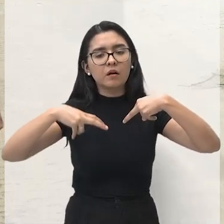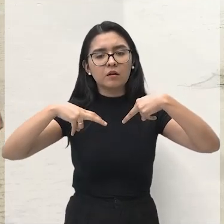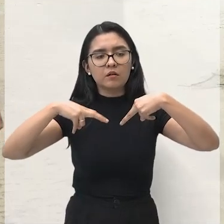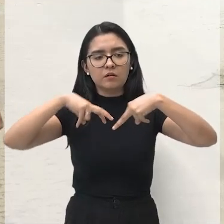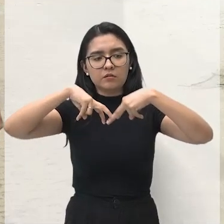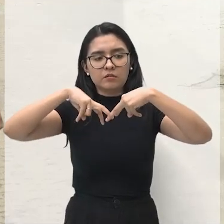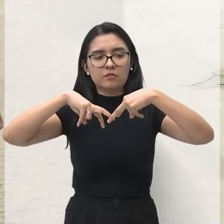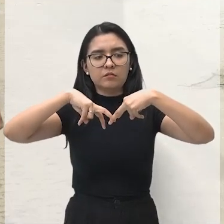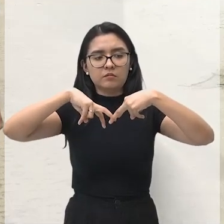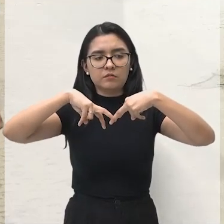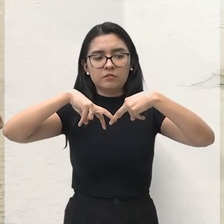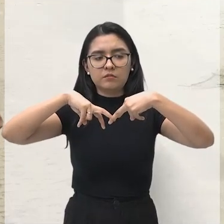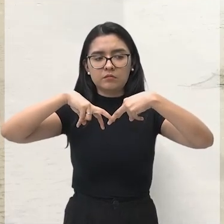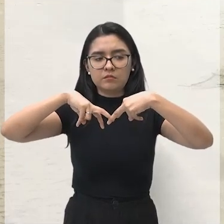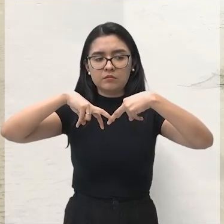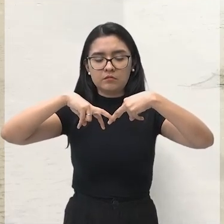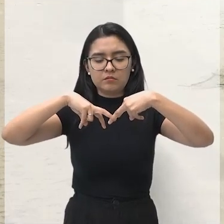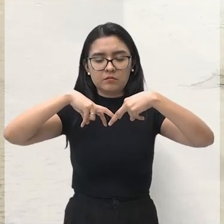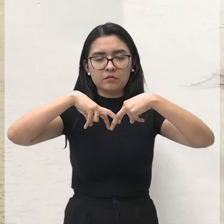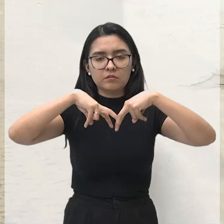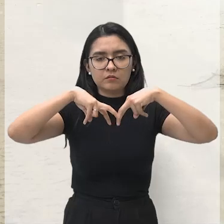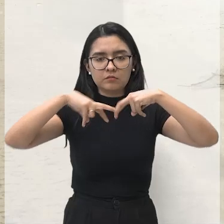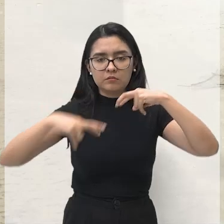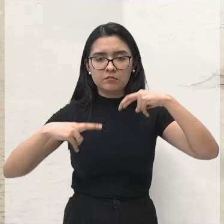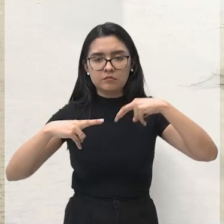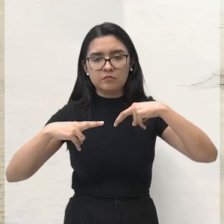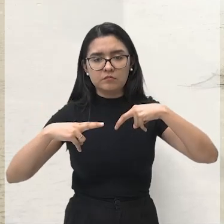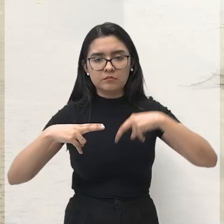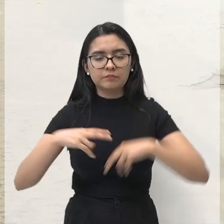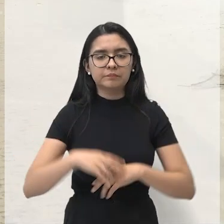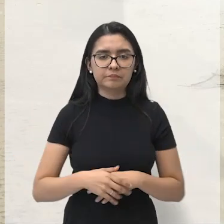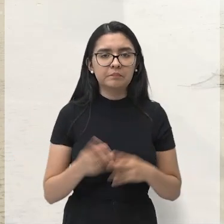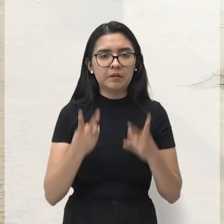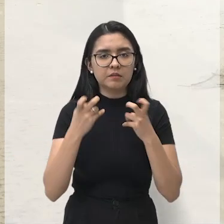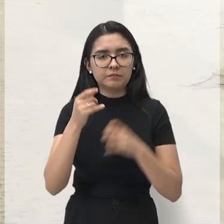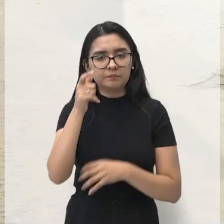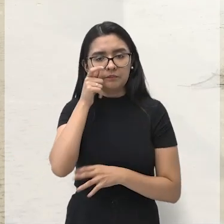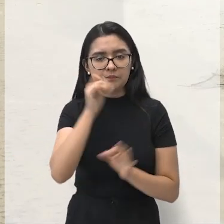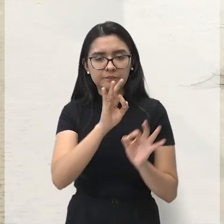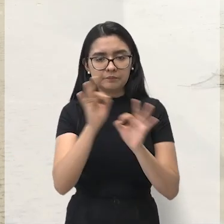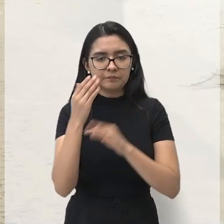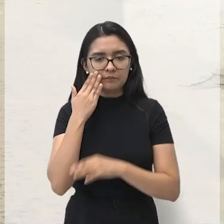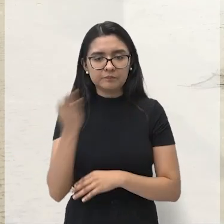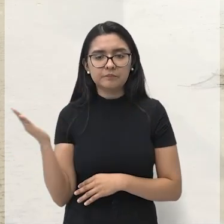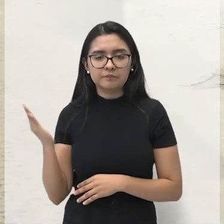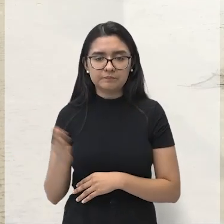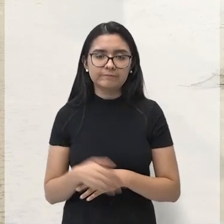adversário, como vocês estão vendo aí. Observem em câmera lenta. Olha só a rasteira,